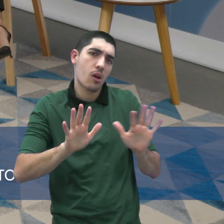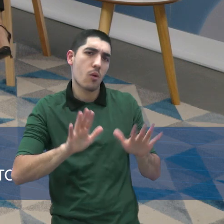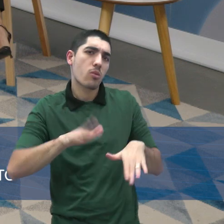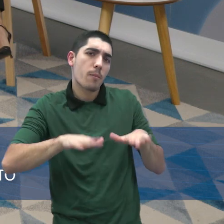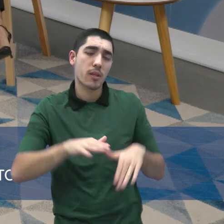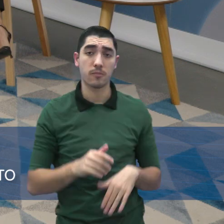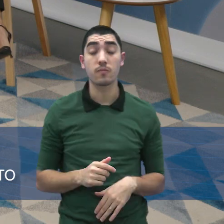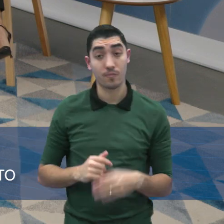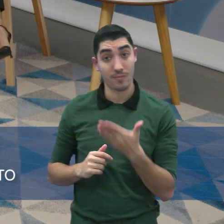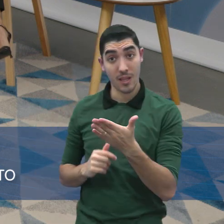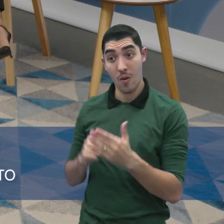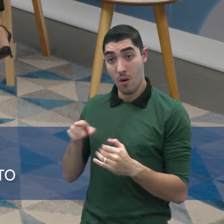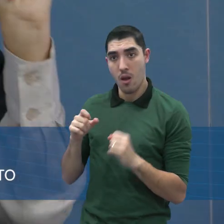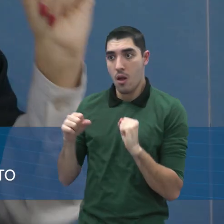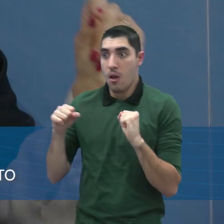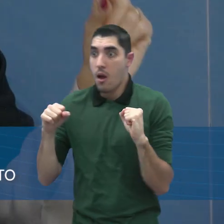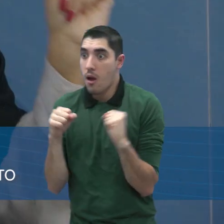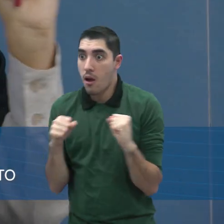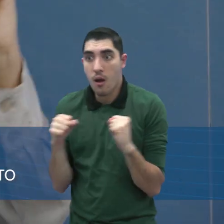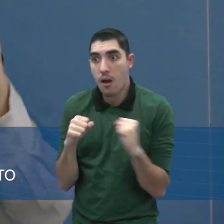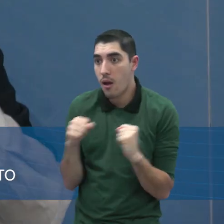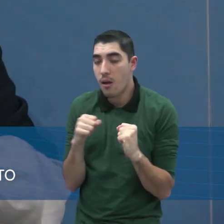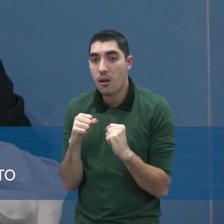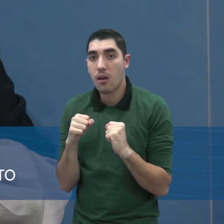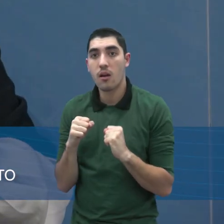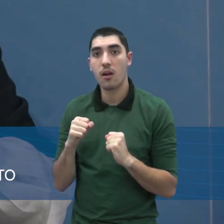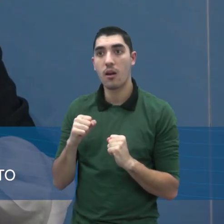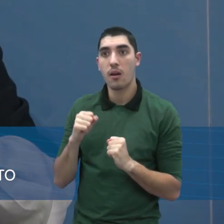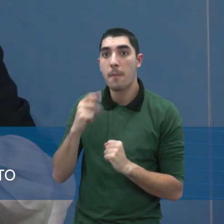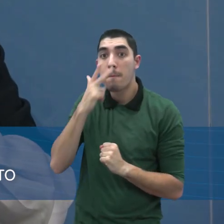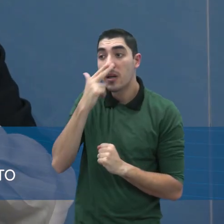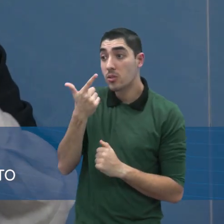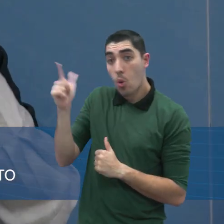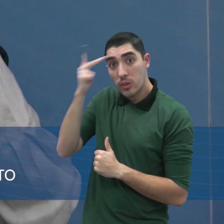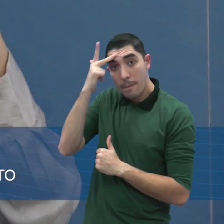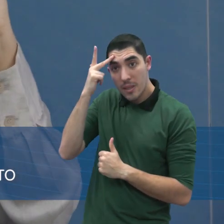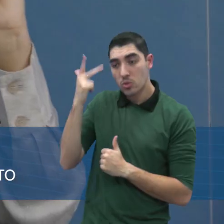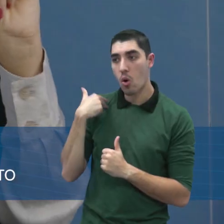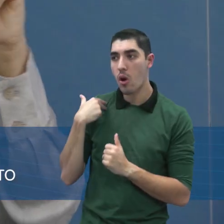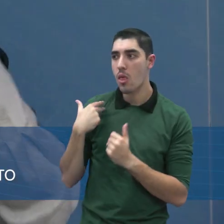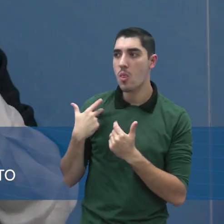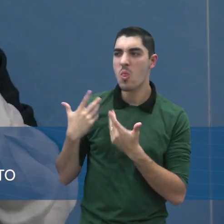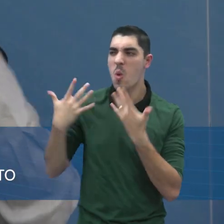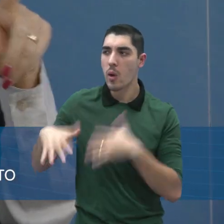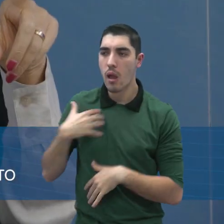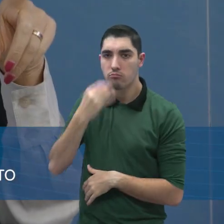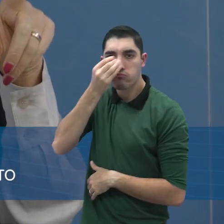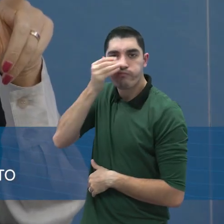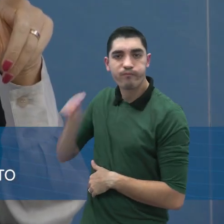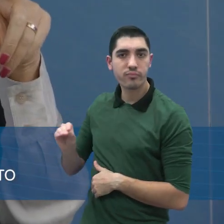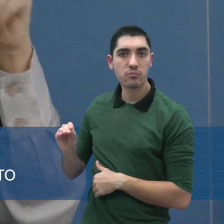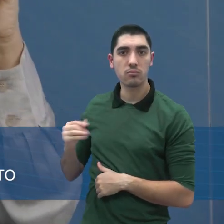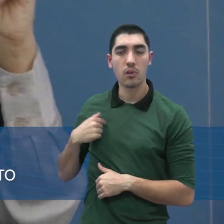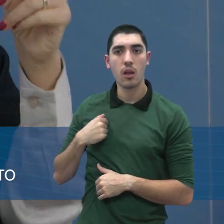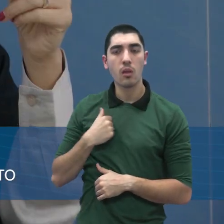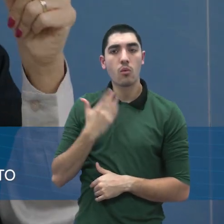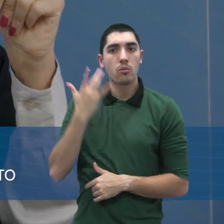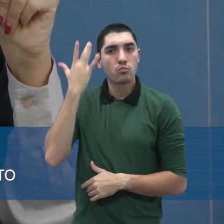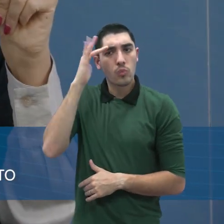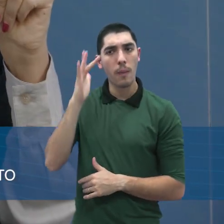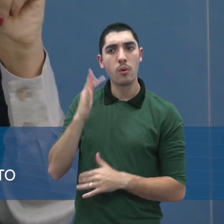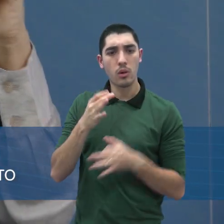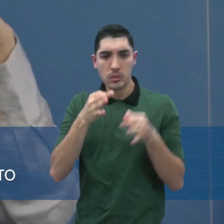fanatismo faz a pessoa perder a capacidade de ouvir o outro, perder a capacidade de discernimento do que é